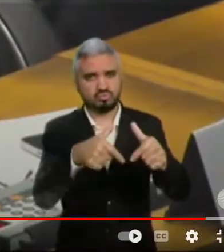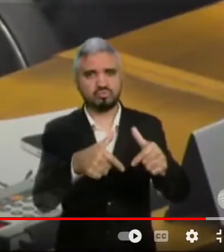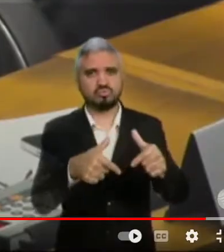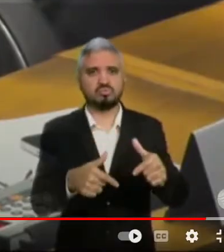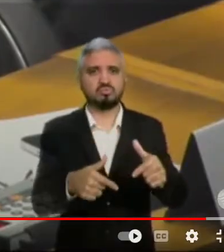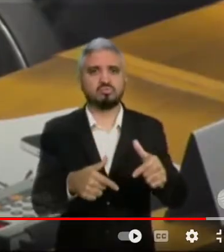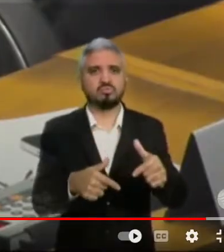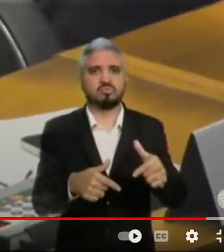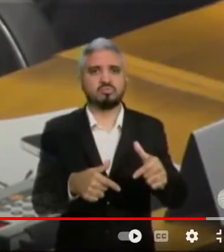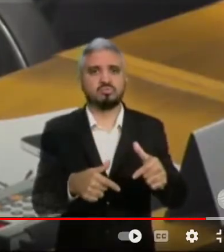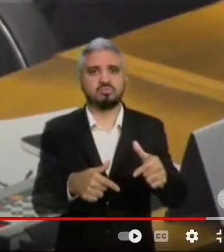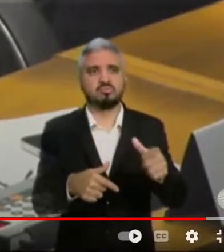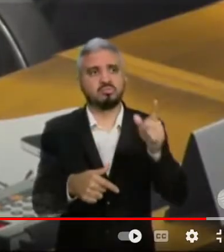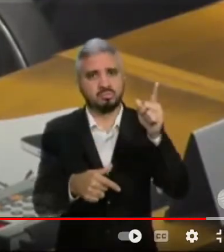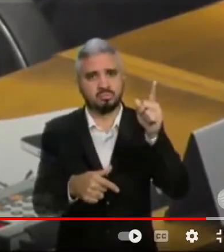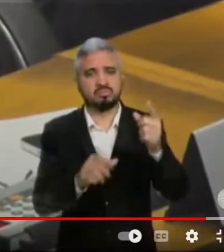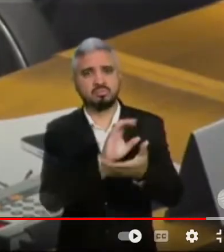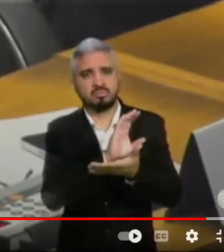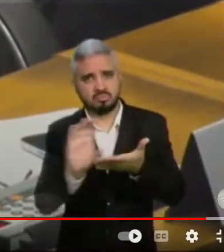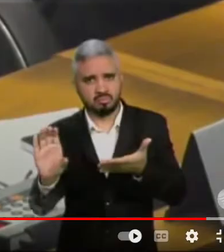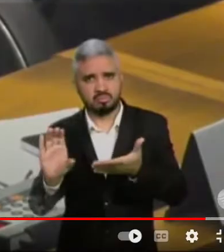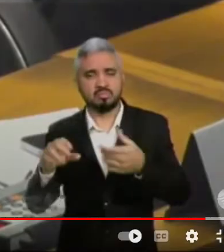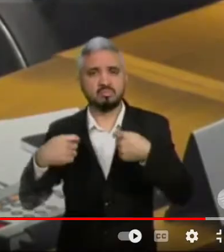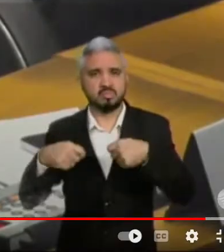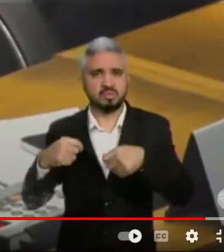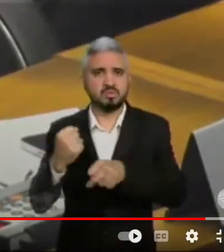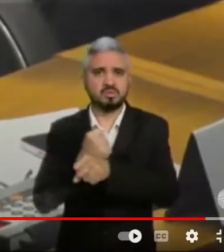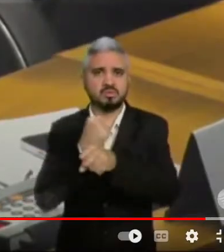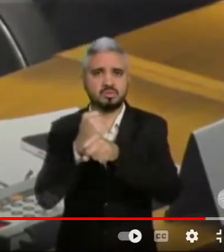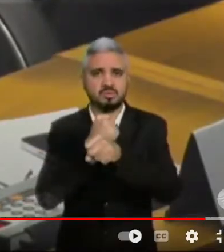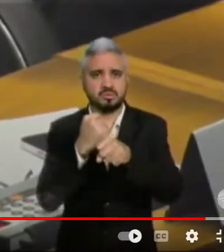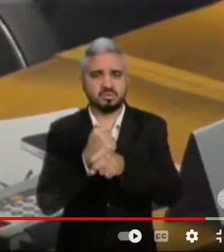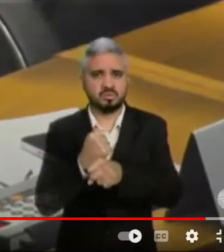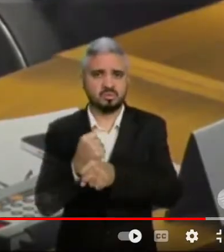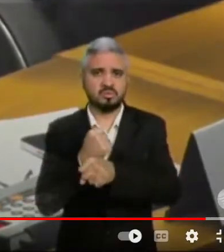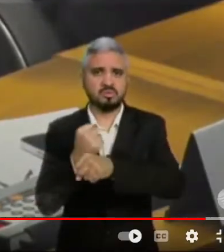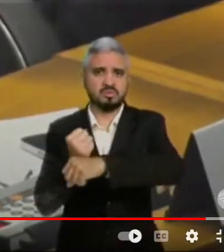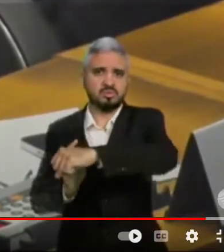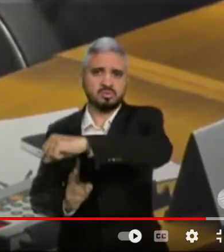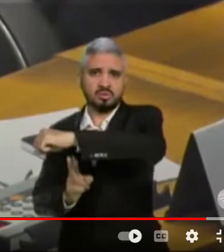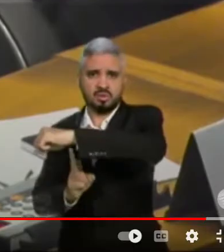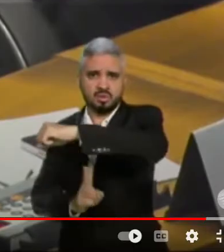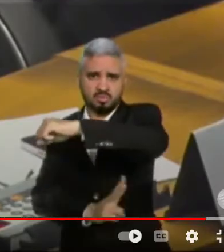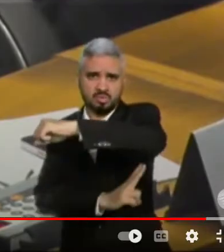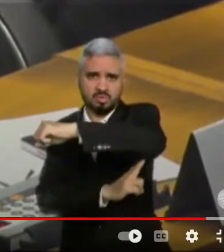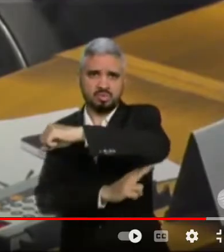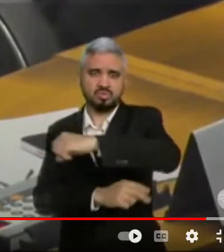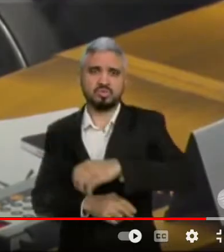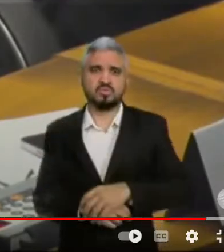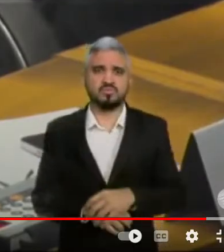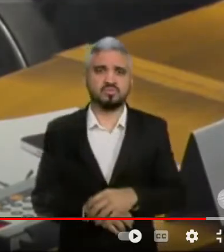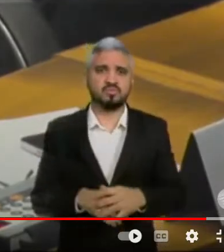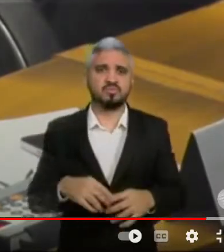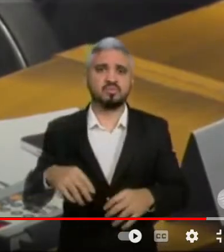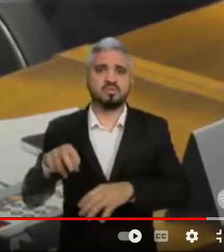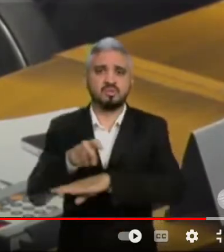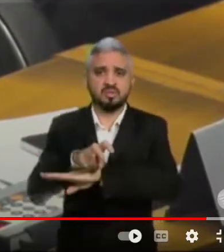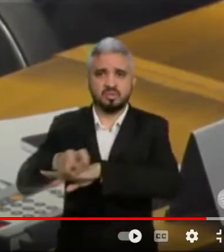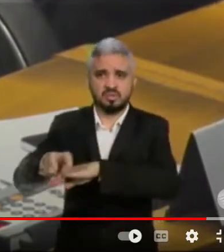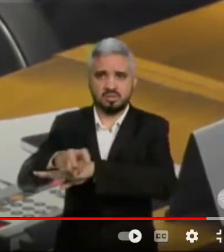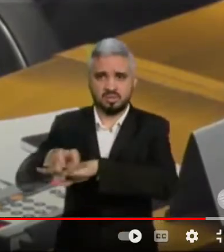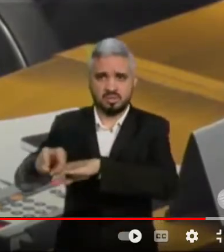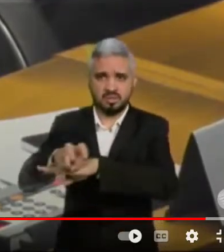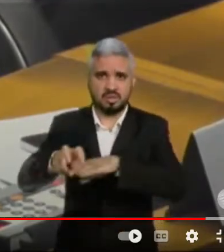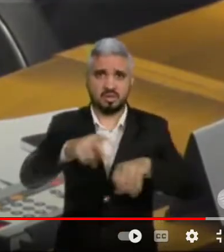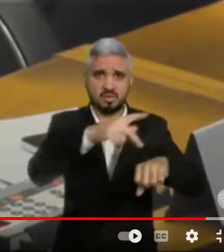grande. E, sem dúvida, para desafogar aquele trânsito entre Trizidela e Pedreiras, só com